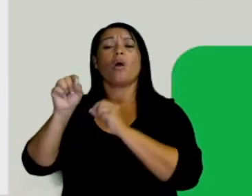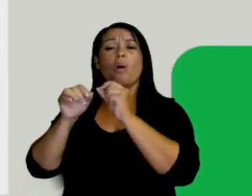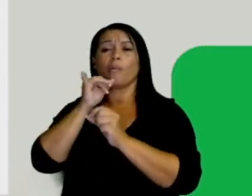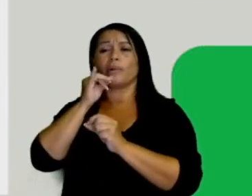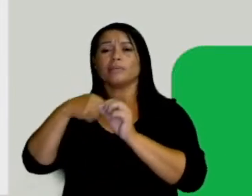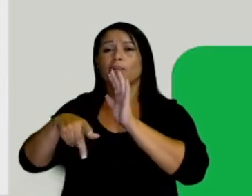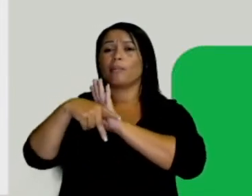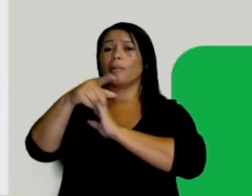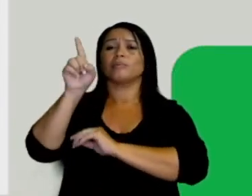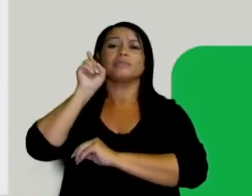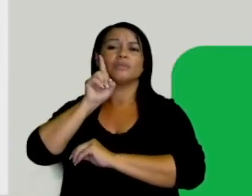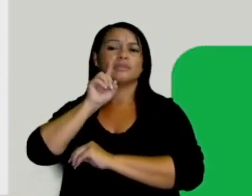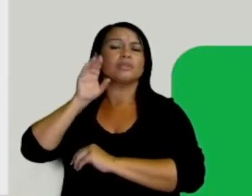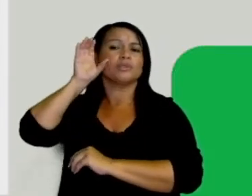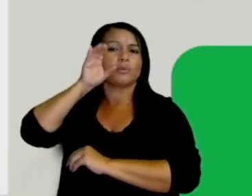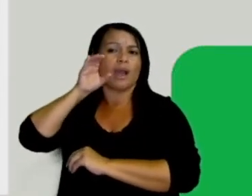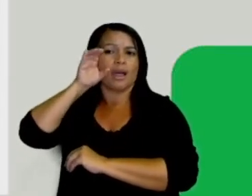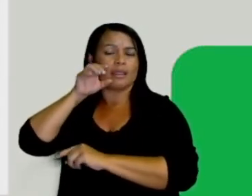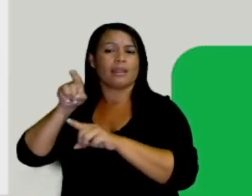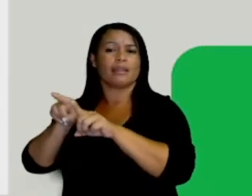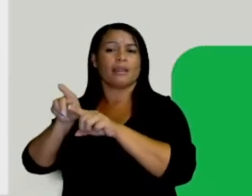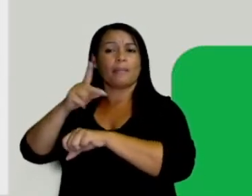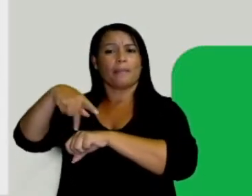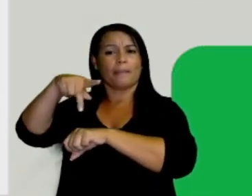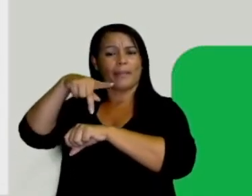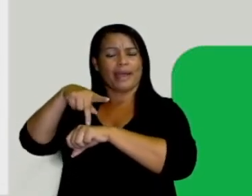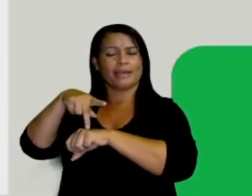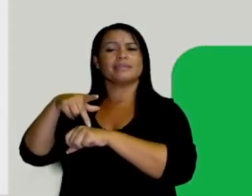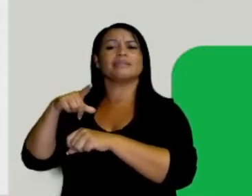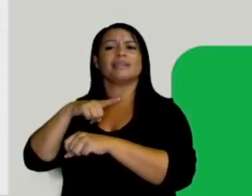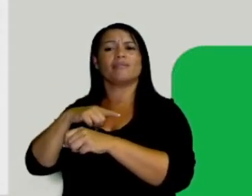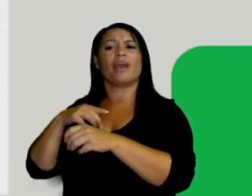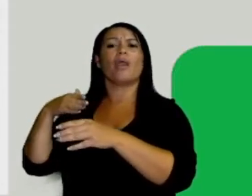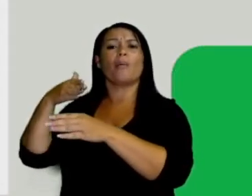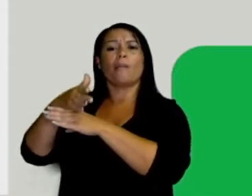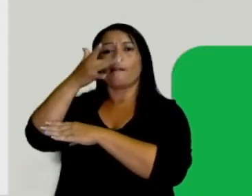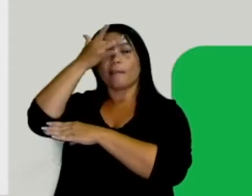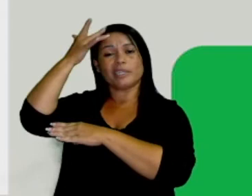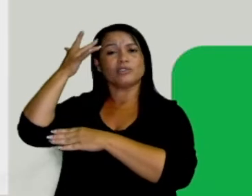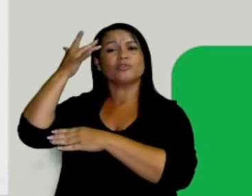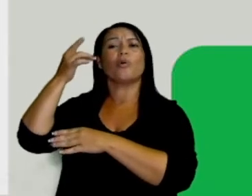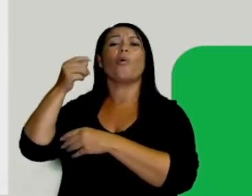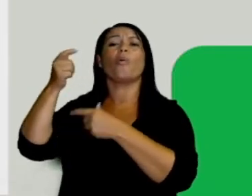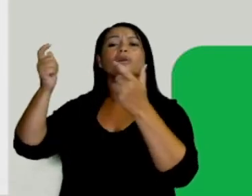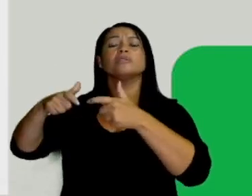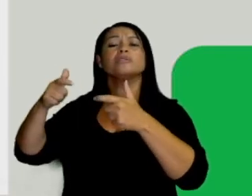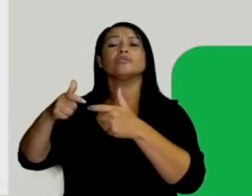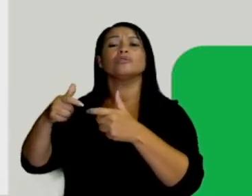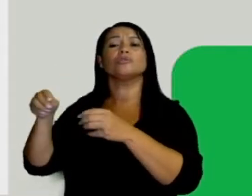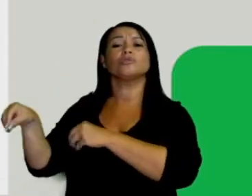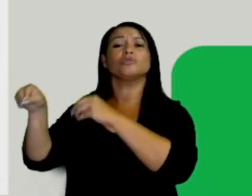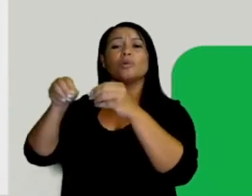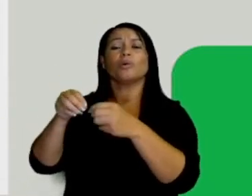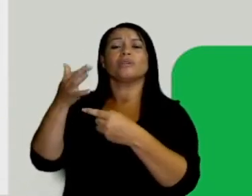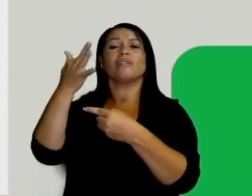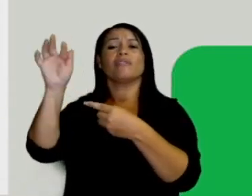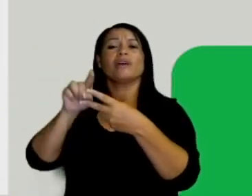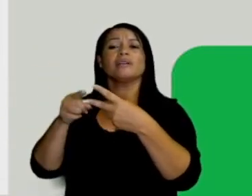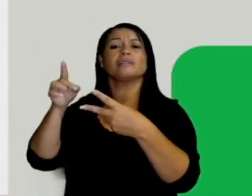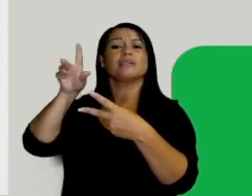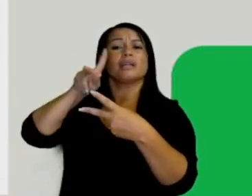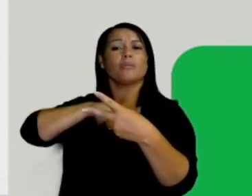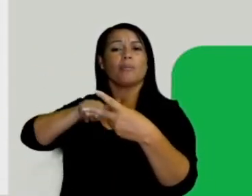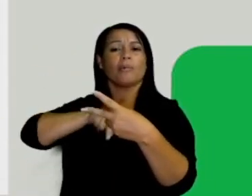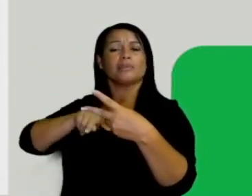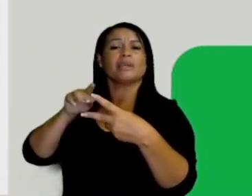Canadá, e são lugares ou países que foram colonizados, sobretudo, por povos de origem inglesa, francesa, ou seja, anglos e